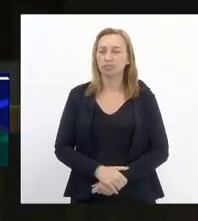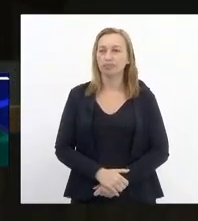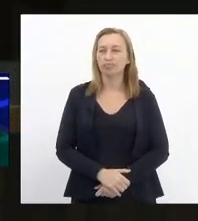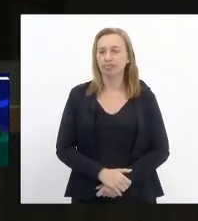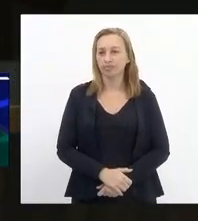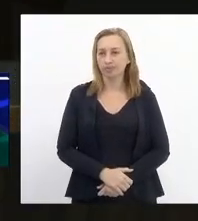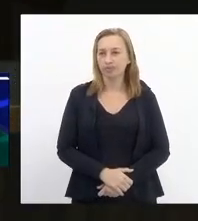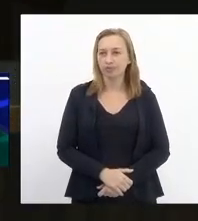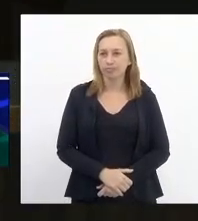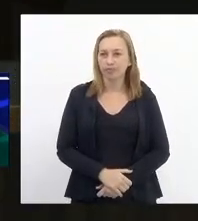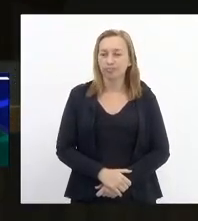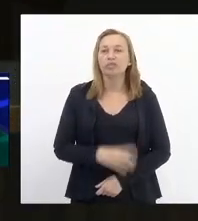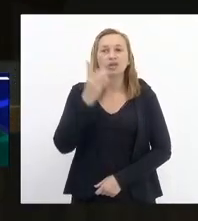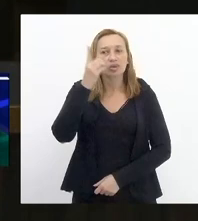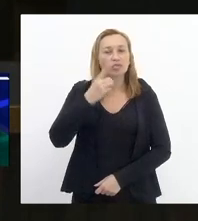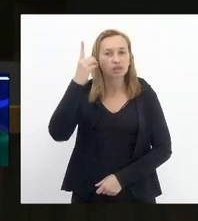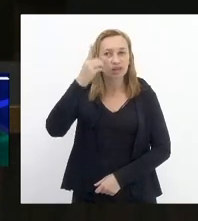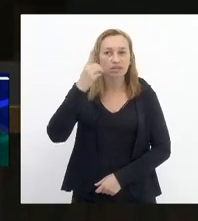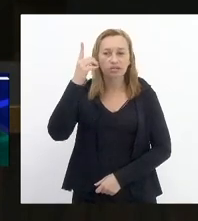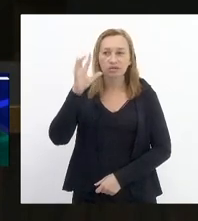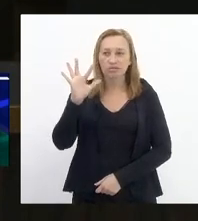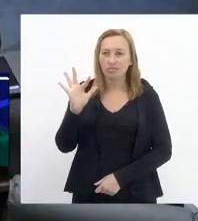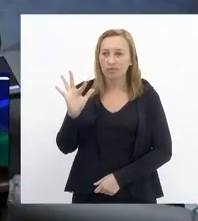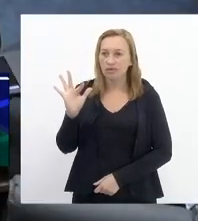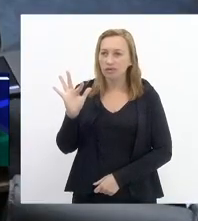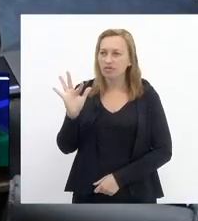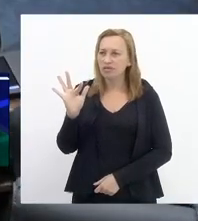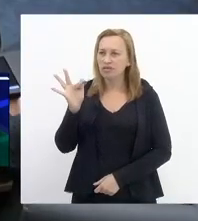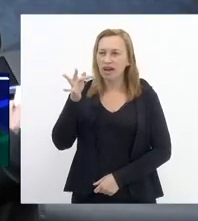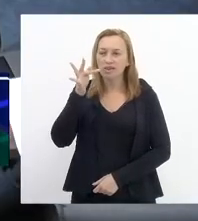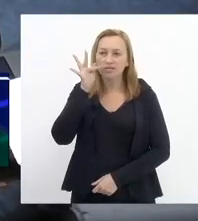Deputado Sérgio Fernandes. Deputado Flávio Serafini.